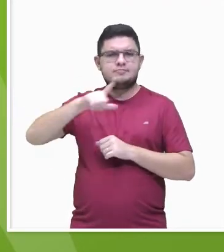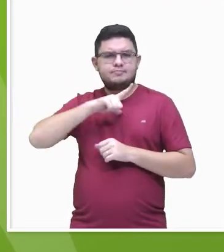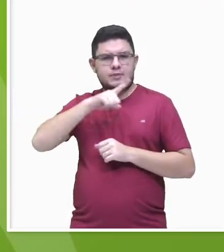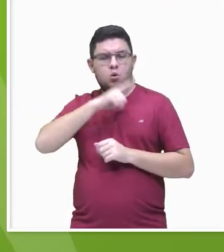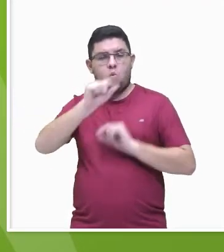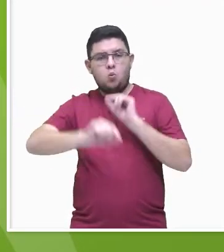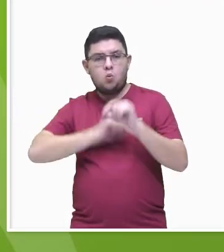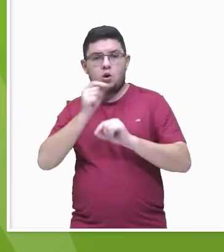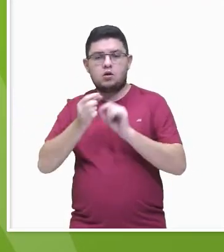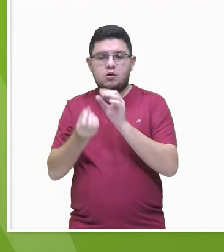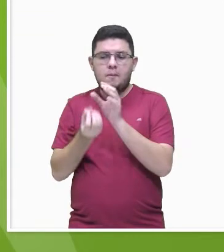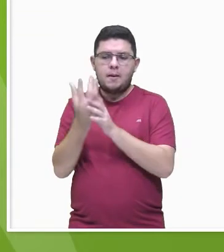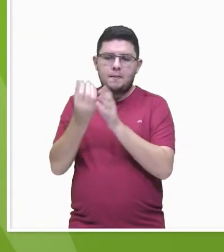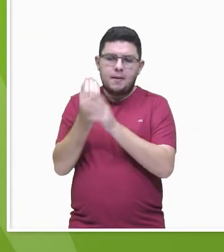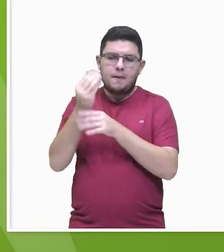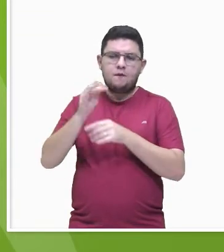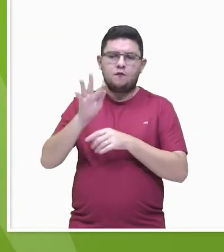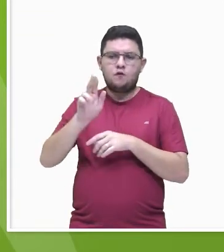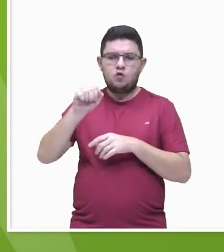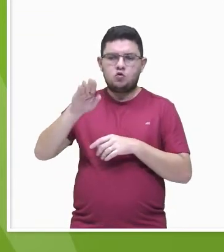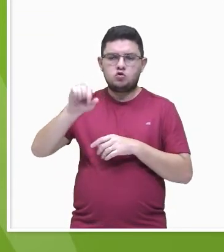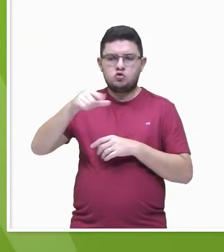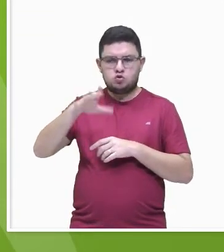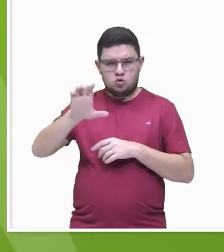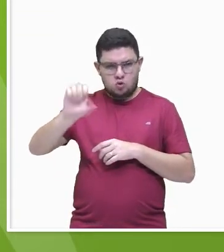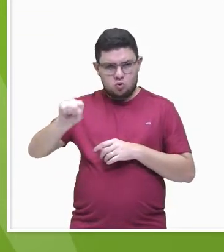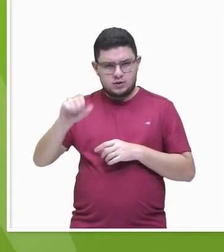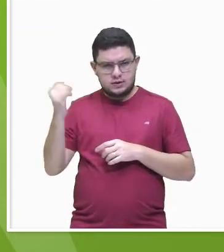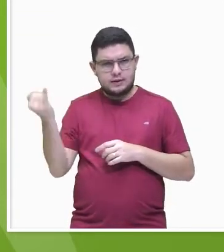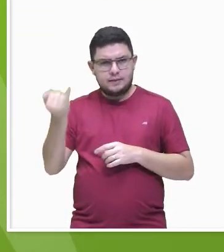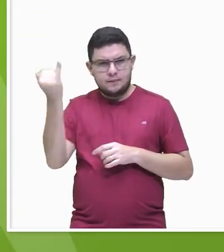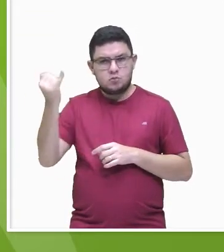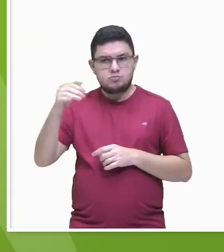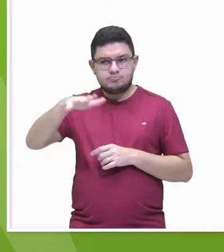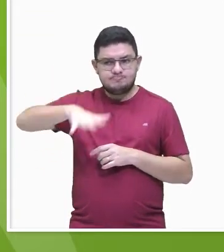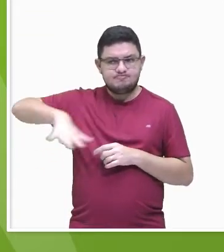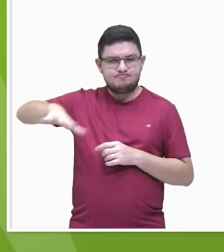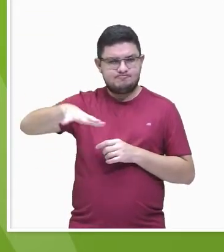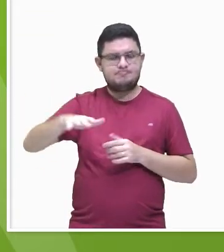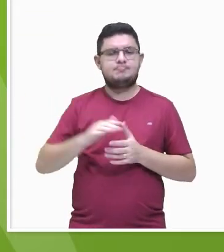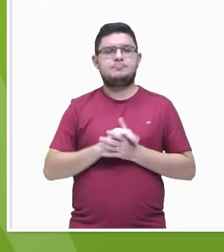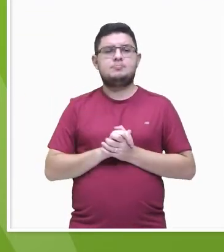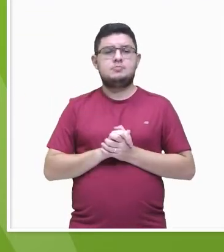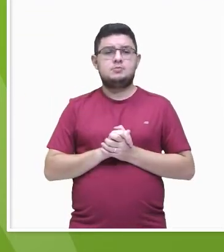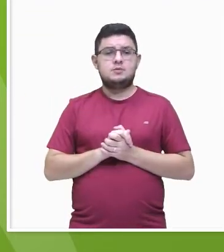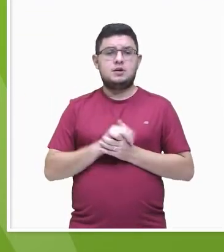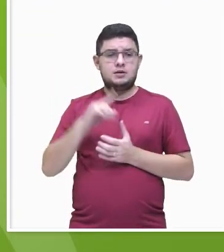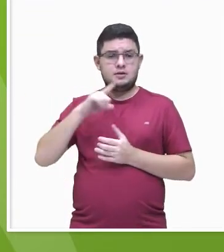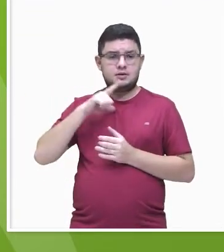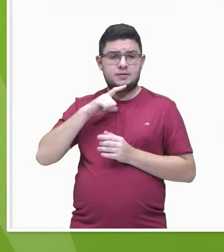ali vitais, né, diversas atividades para esses animais. E essa palavra aí, ó,